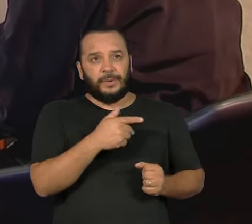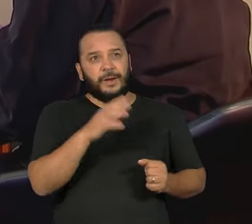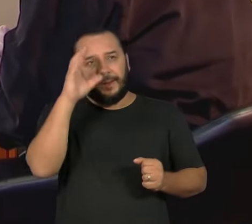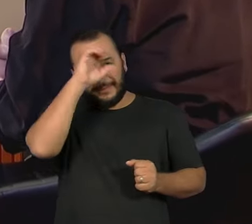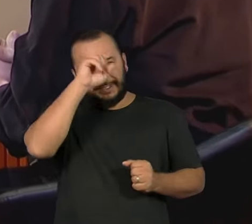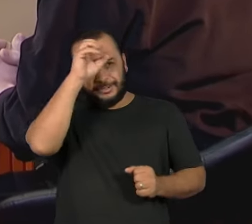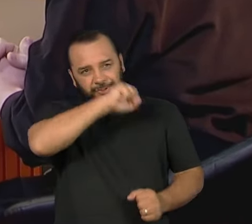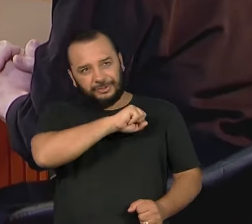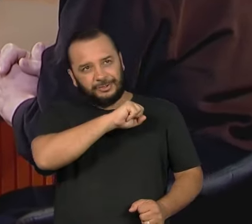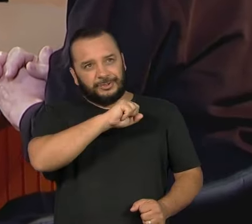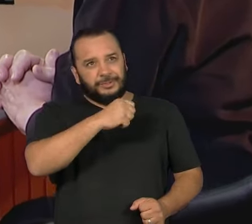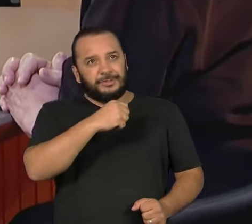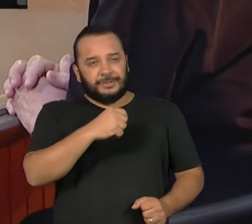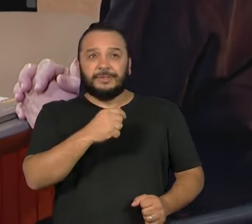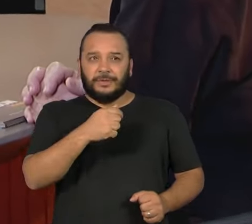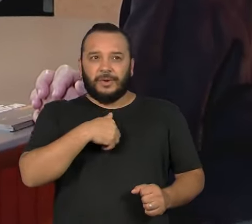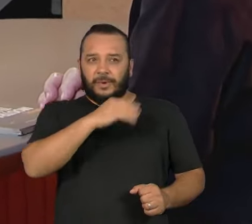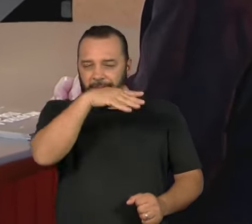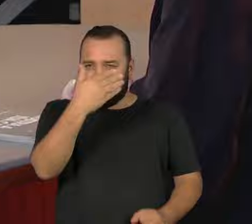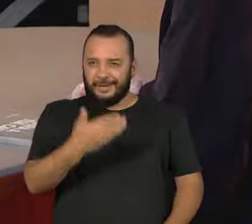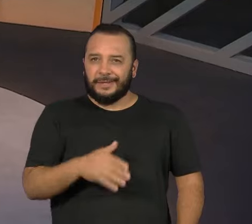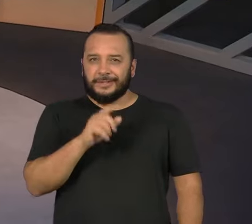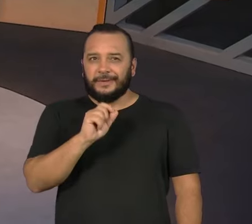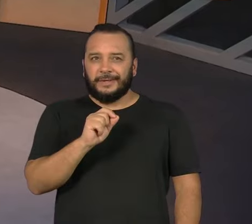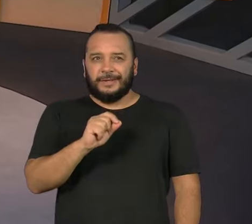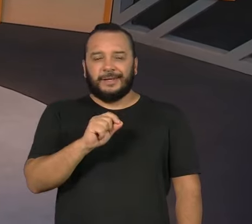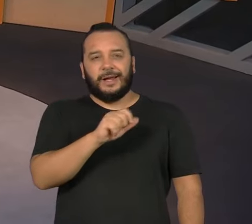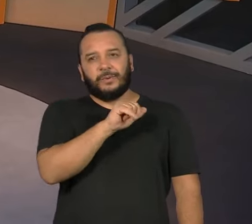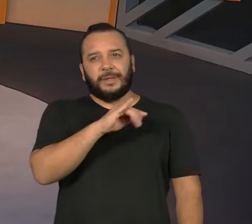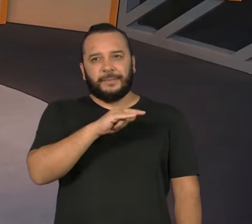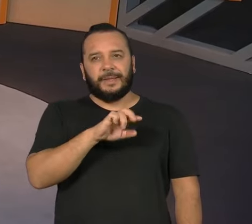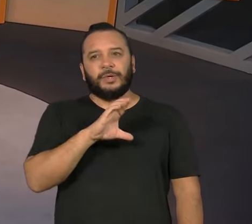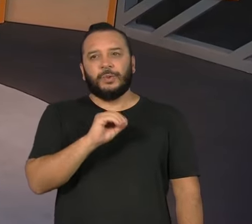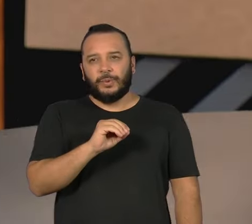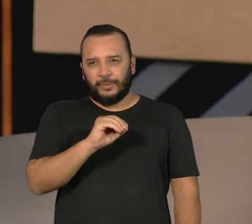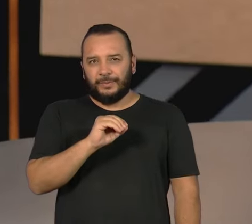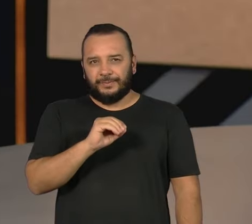aprendi. Homenagem ao nosso querido Altamiro Carrilho.